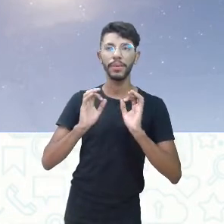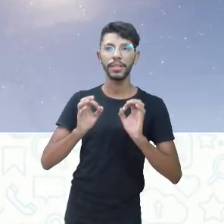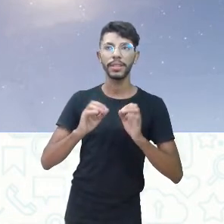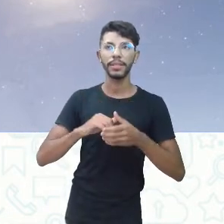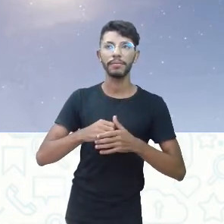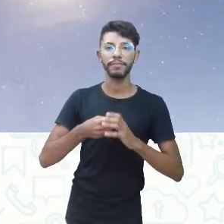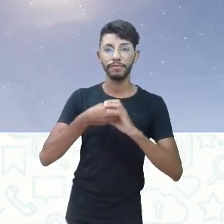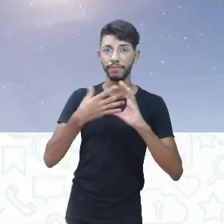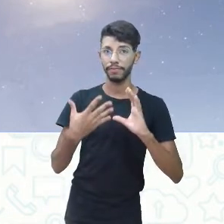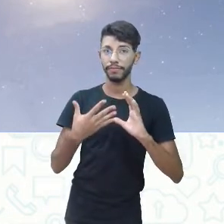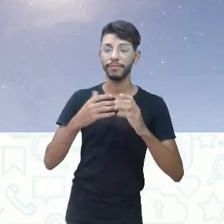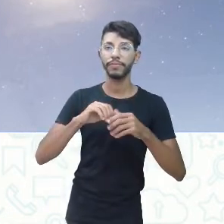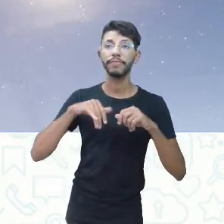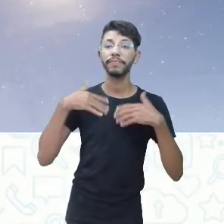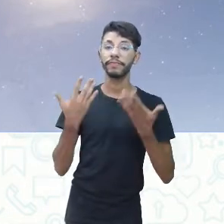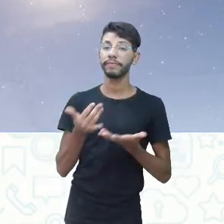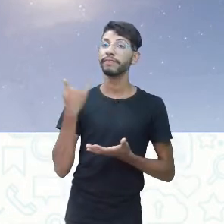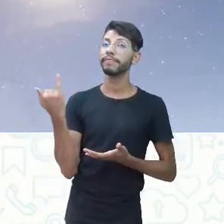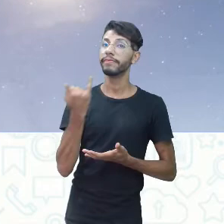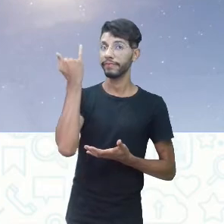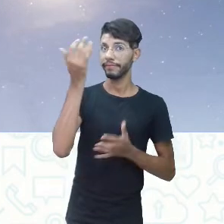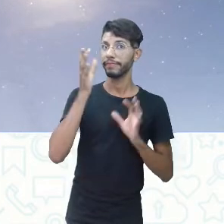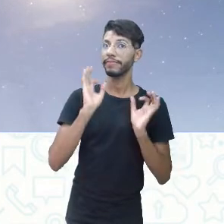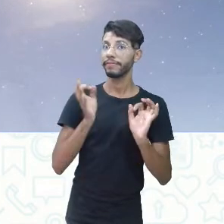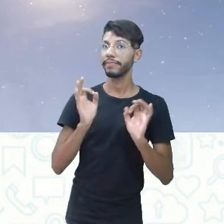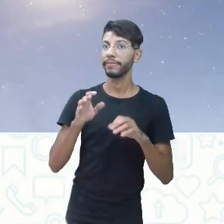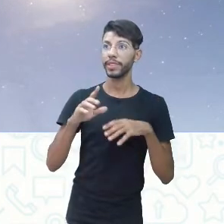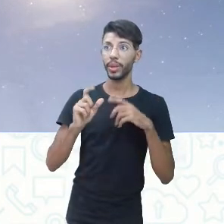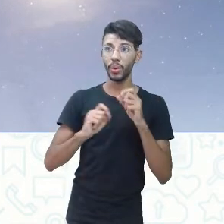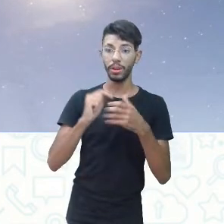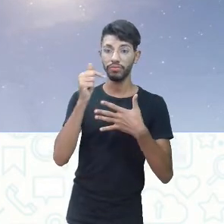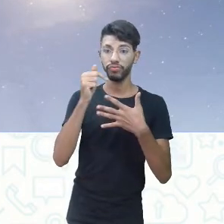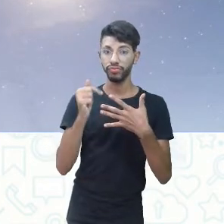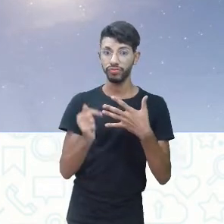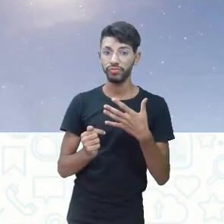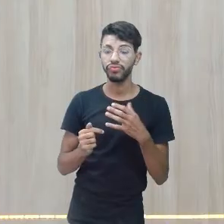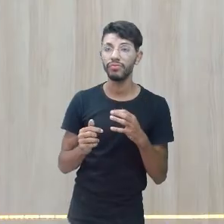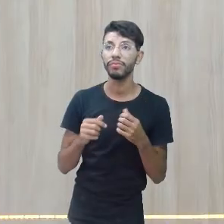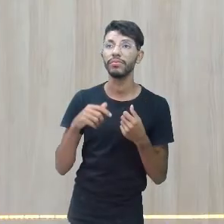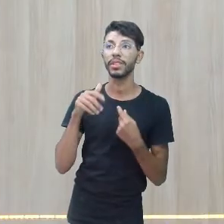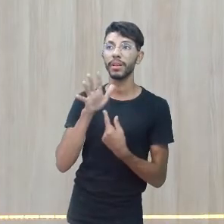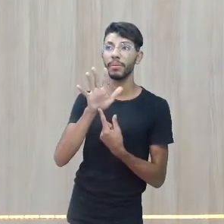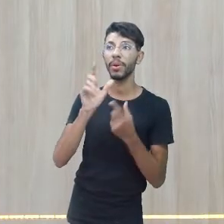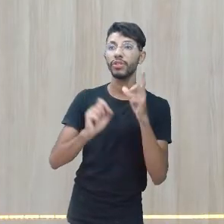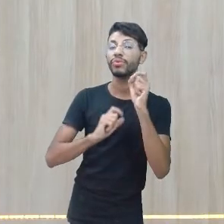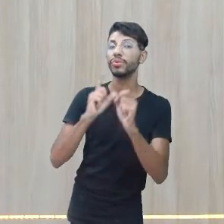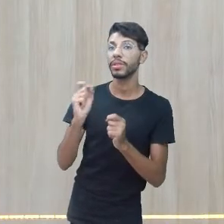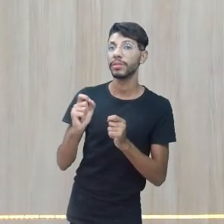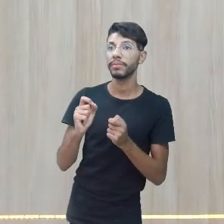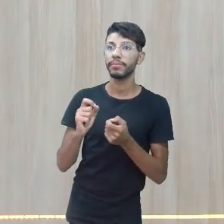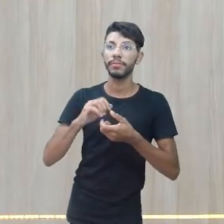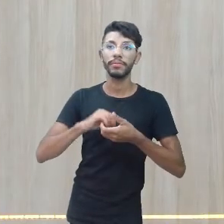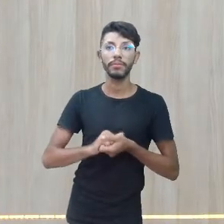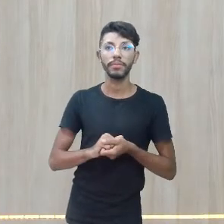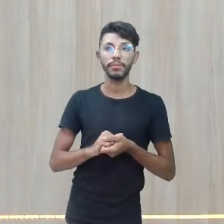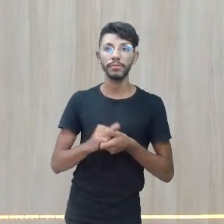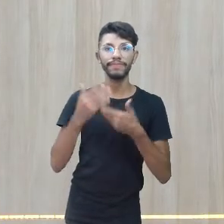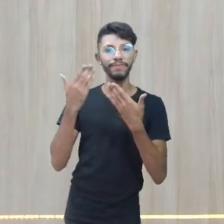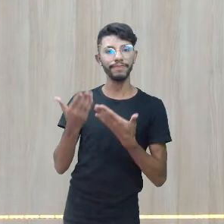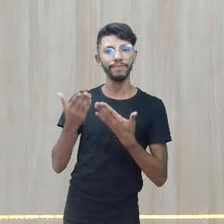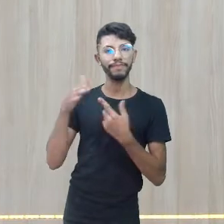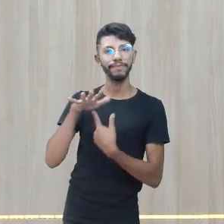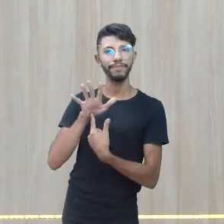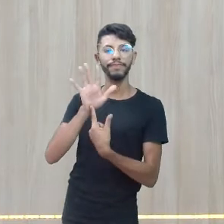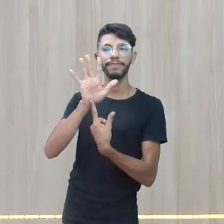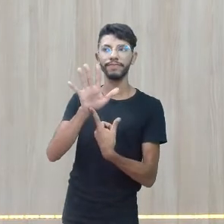aí, então é importante, não é? Esse elemento, não é? Ele traz esse destaque, não